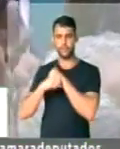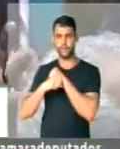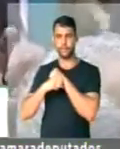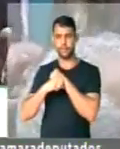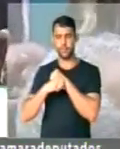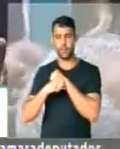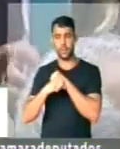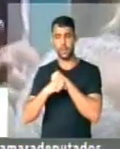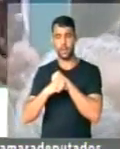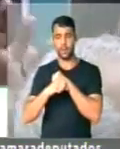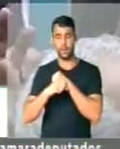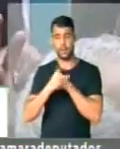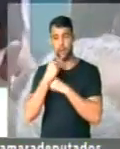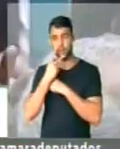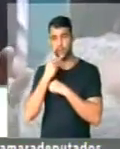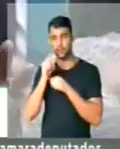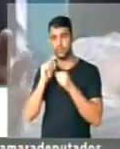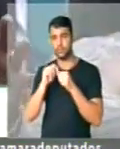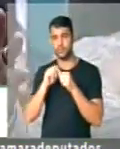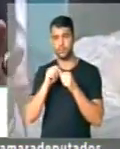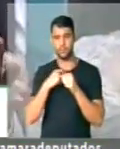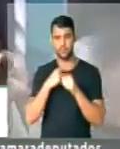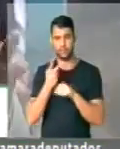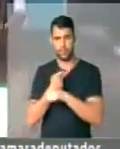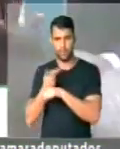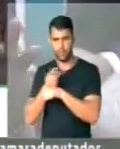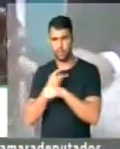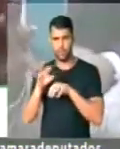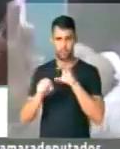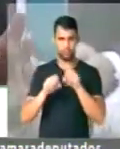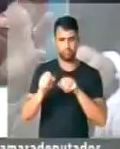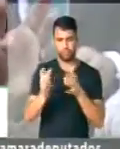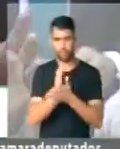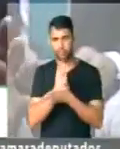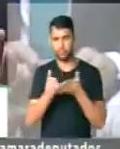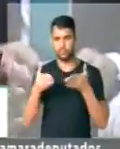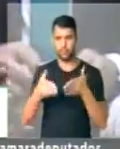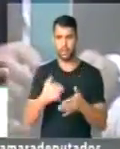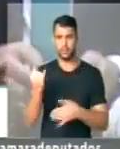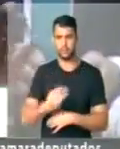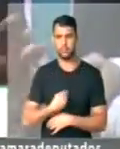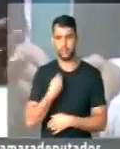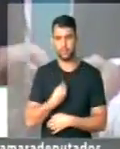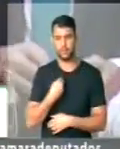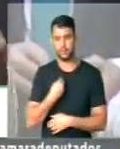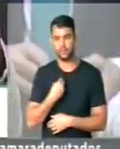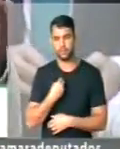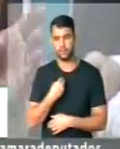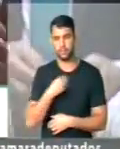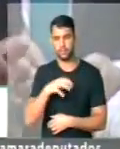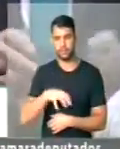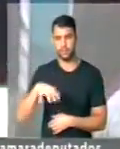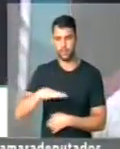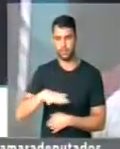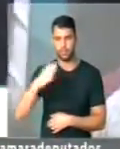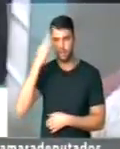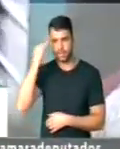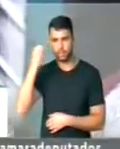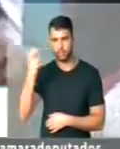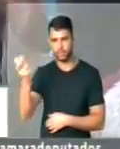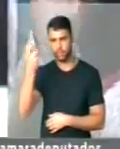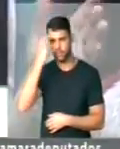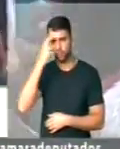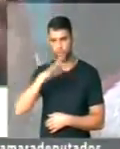passado. Era um contexto de caça às bruxas e, como parte significativa do setor artístico e